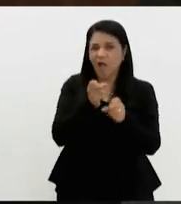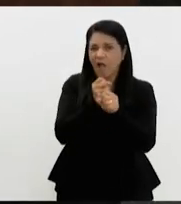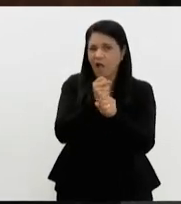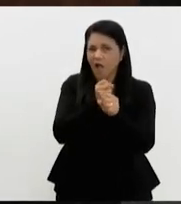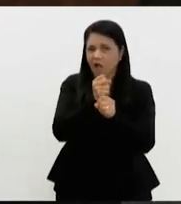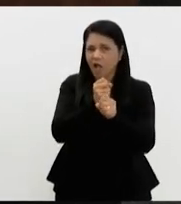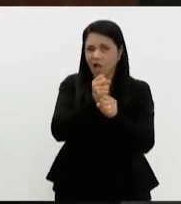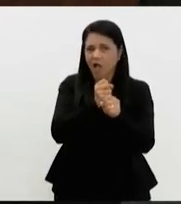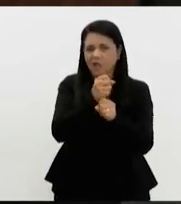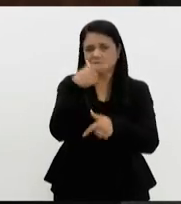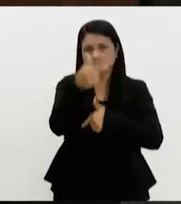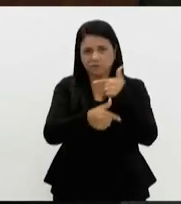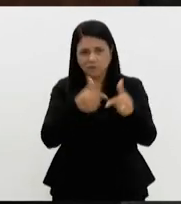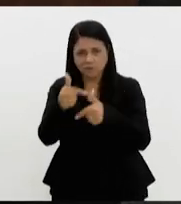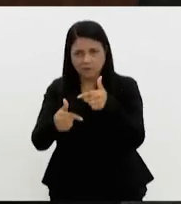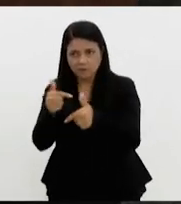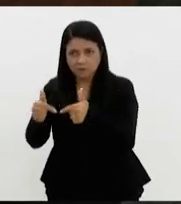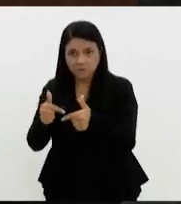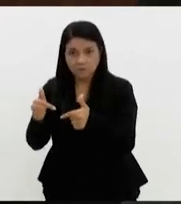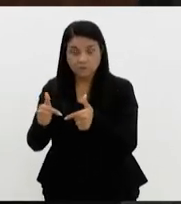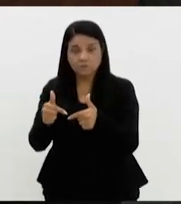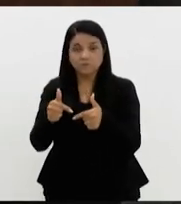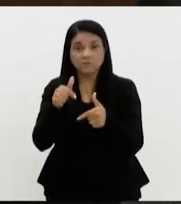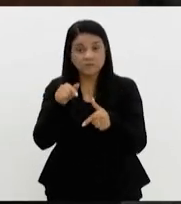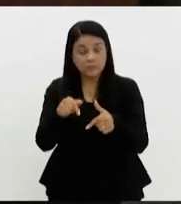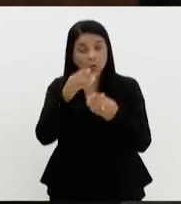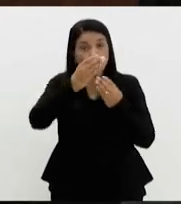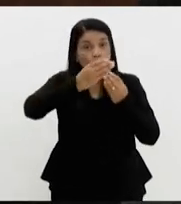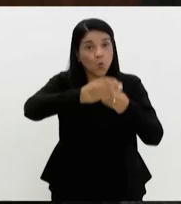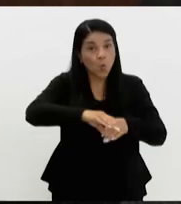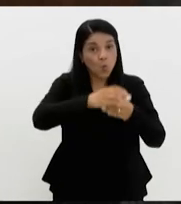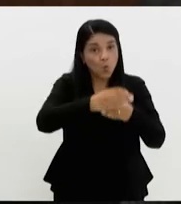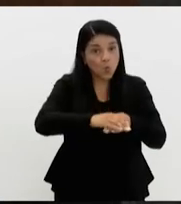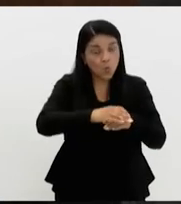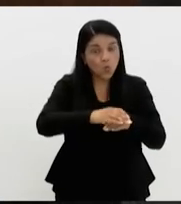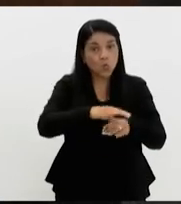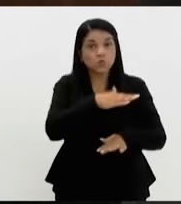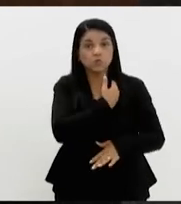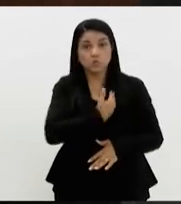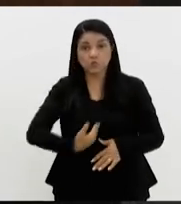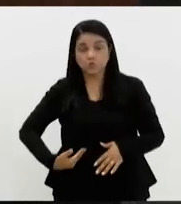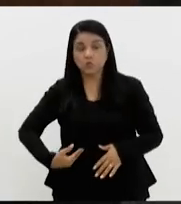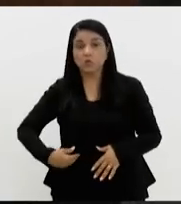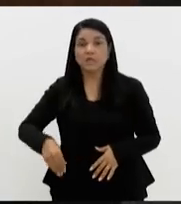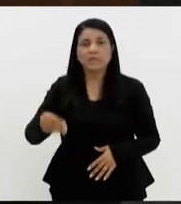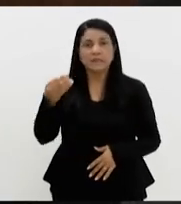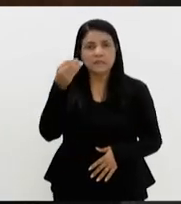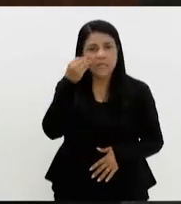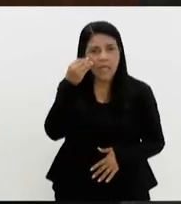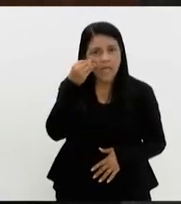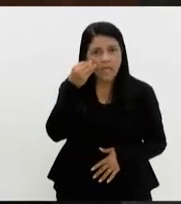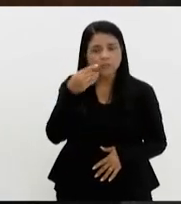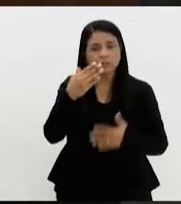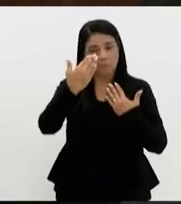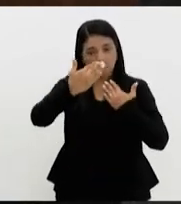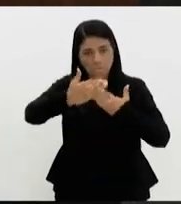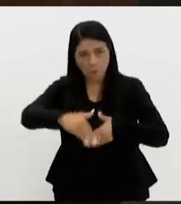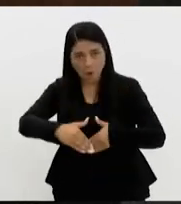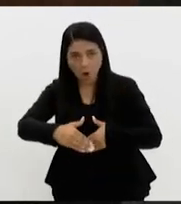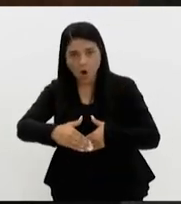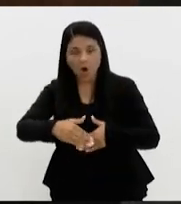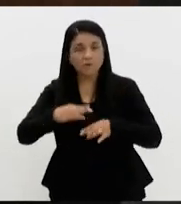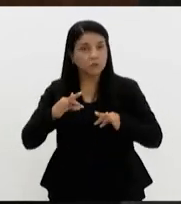anos, eles prestaram concurso público, com teste de aptidão, provas,